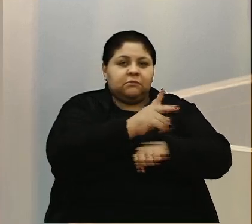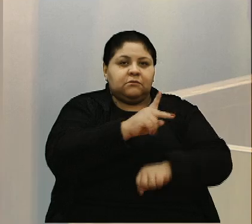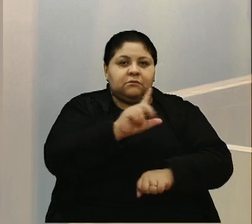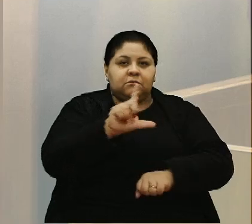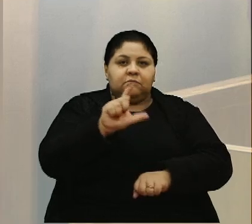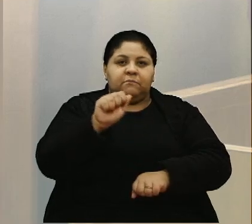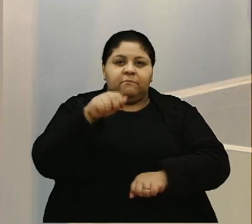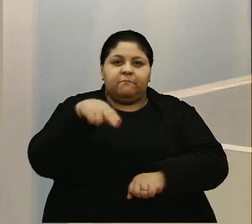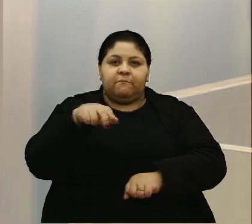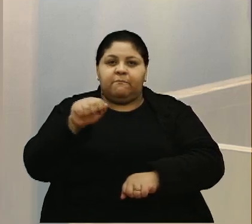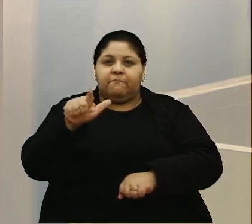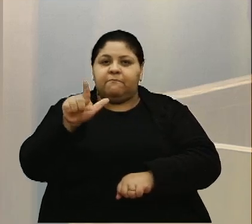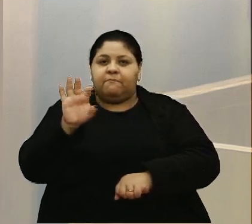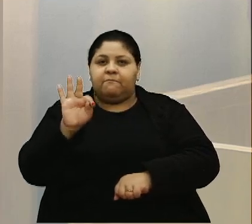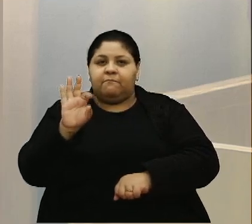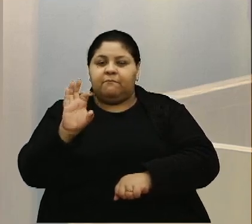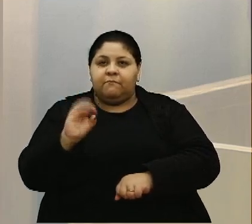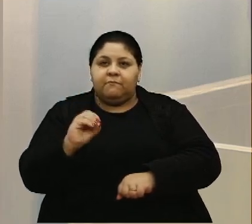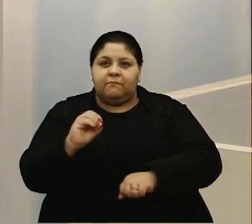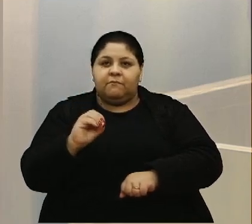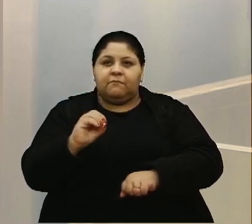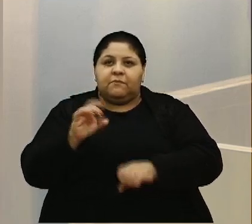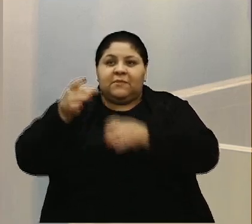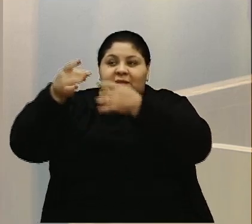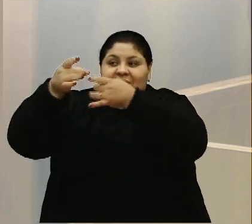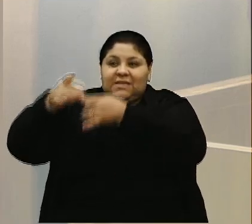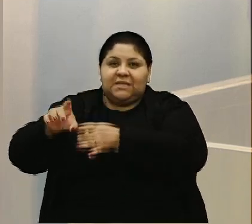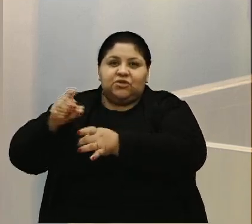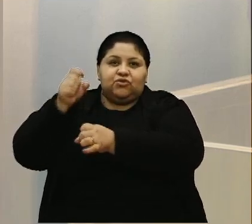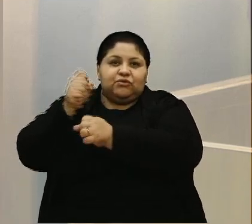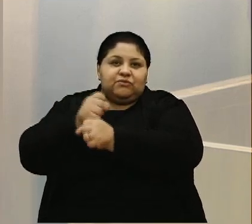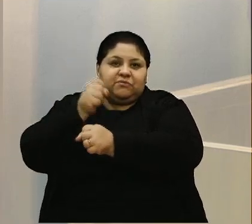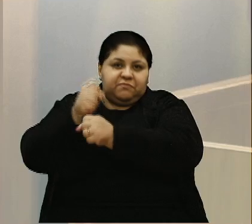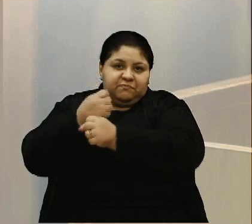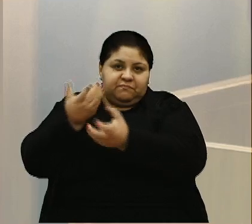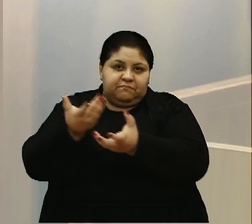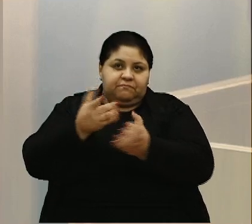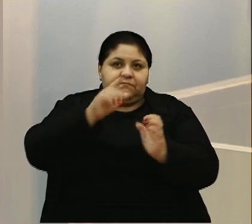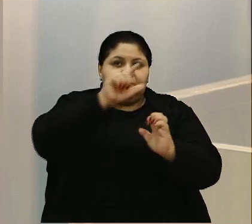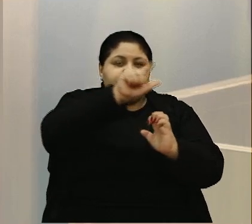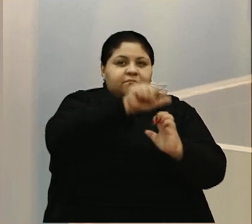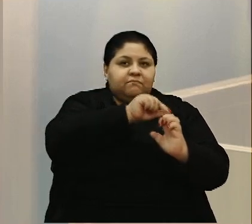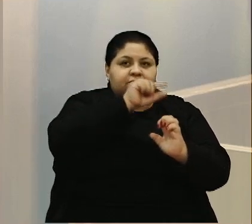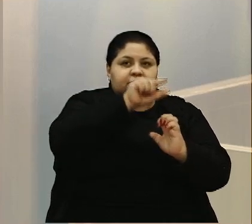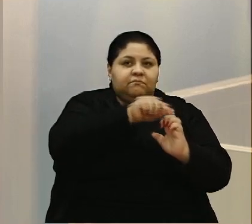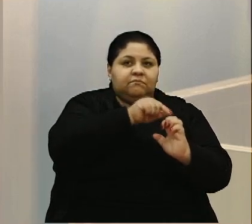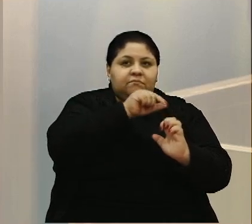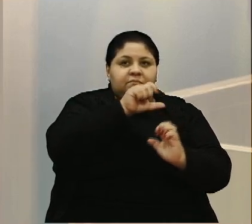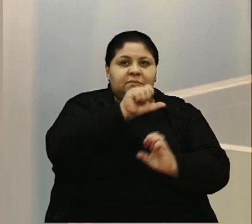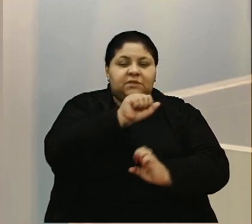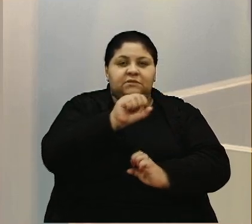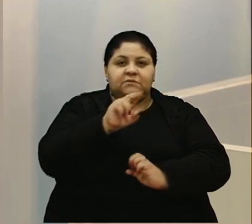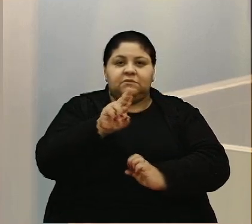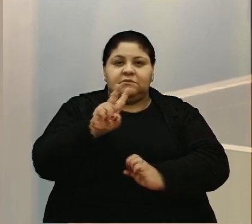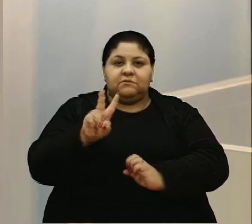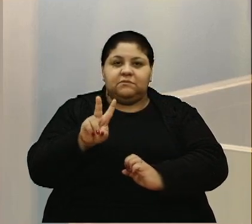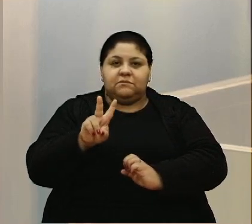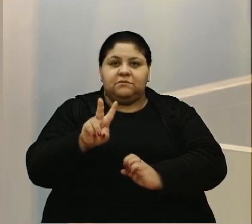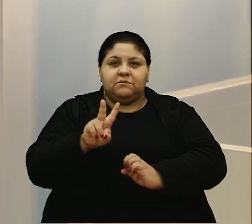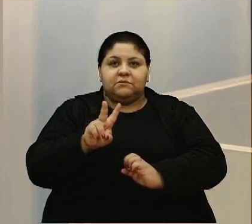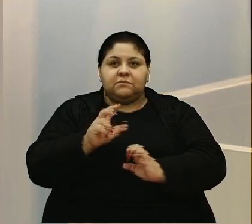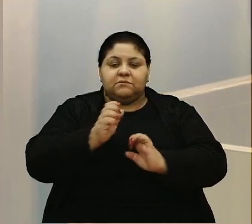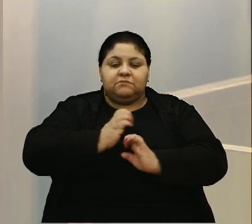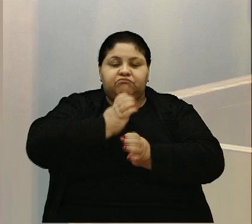Planalto, ela deu uma desistência da obra. A empresa SUV